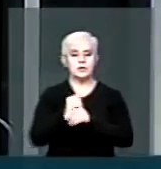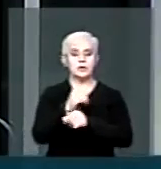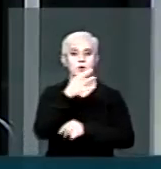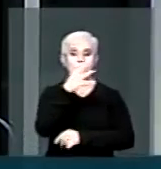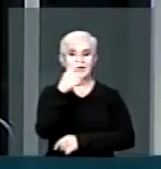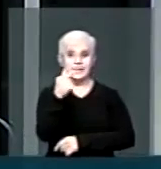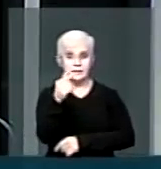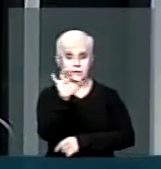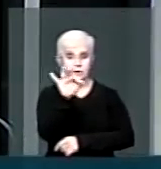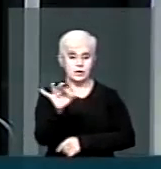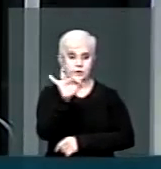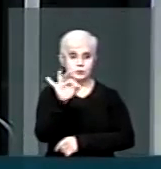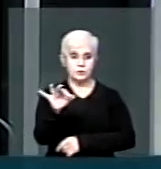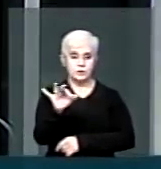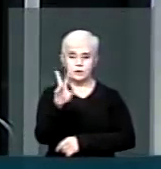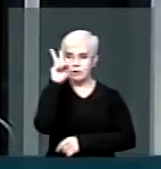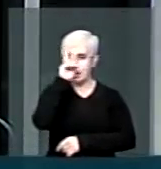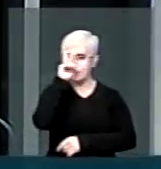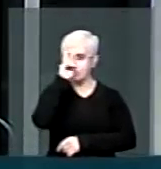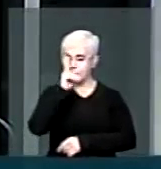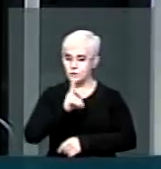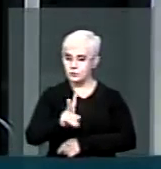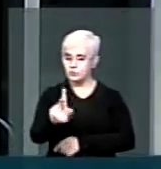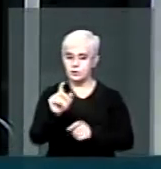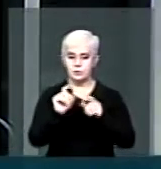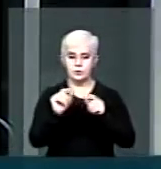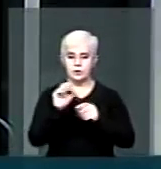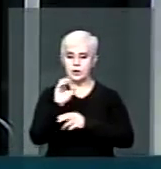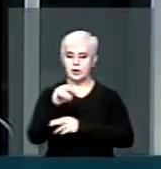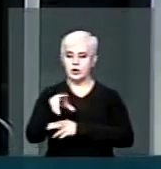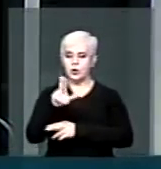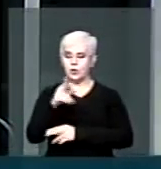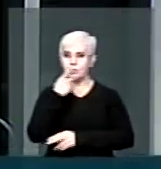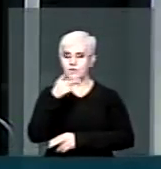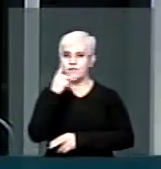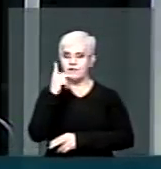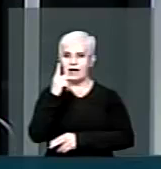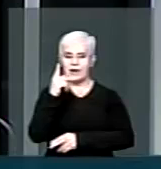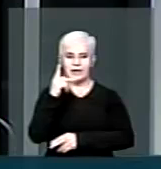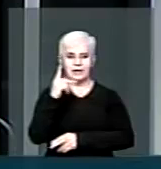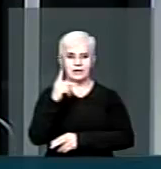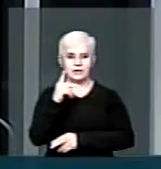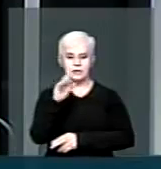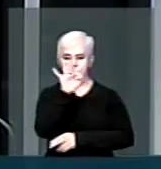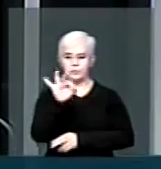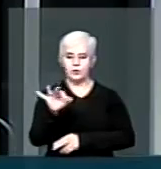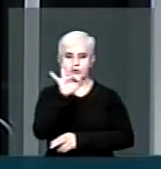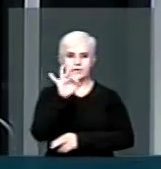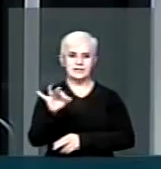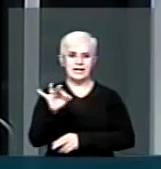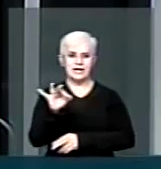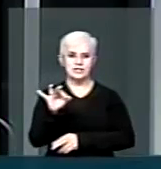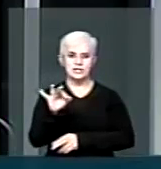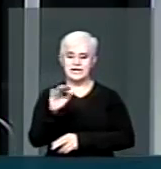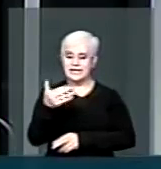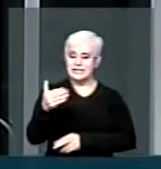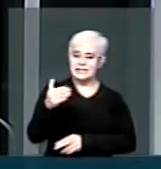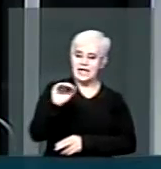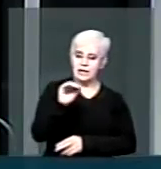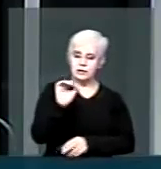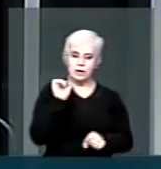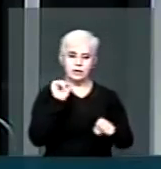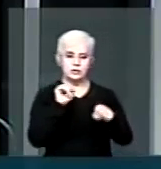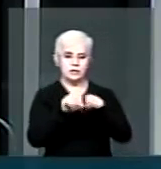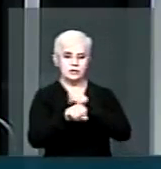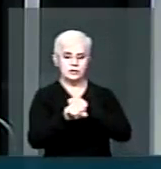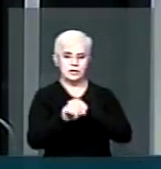Não esquecendo, mais uma vez, de lembrar, a ONU considera taxas epidêmicas quando ocorre 10 assassinatos